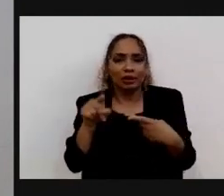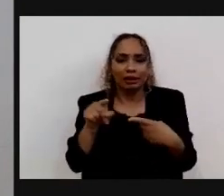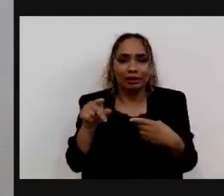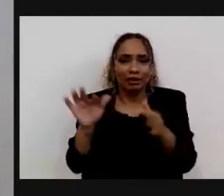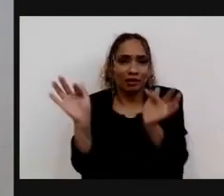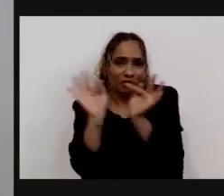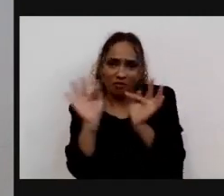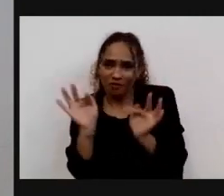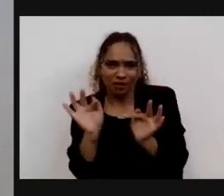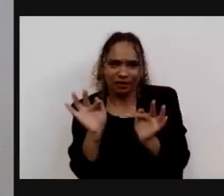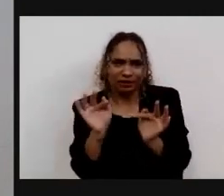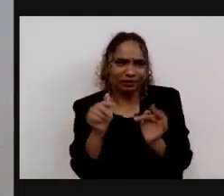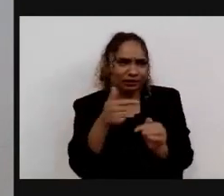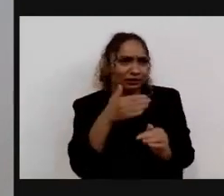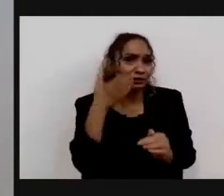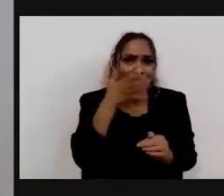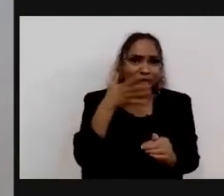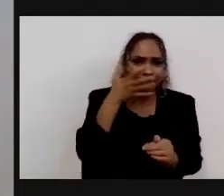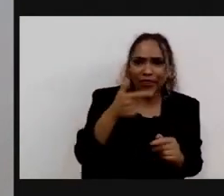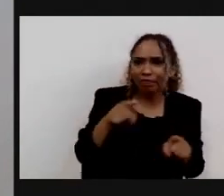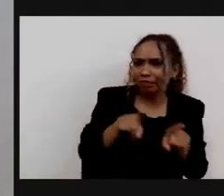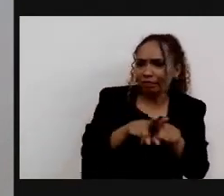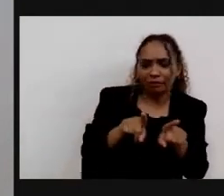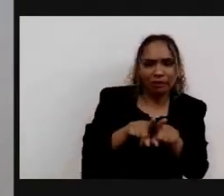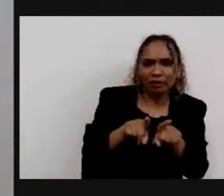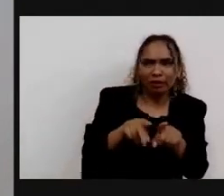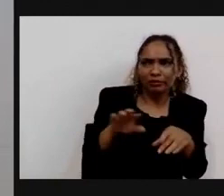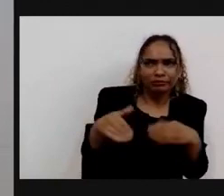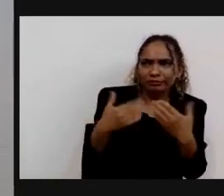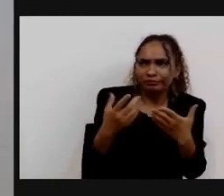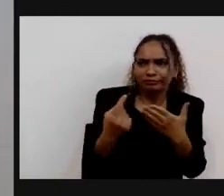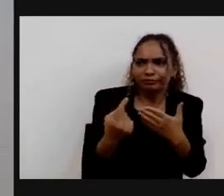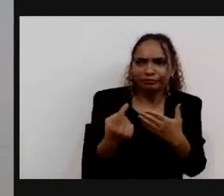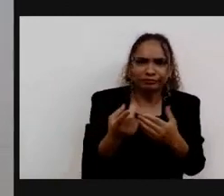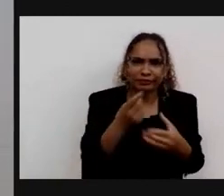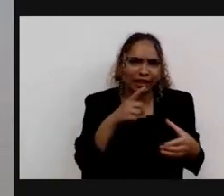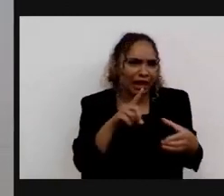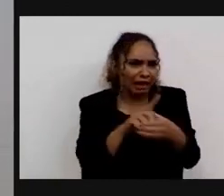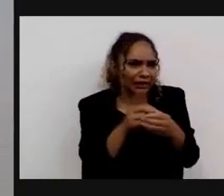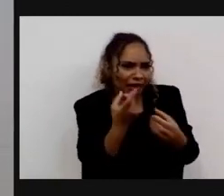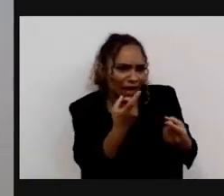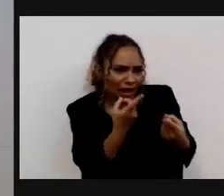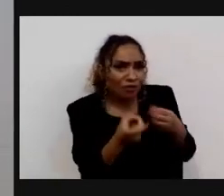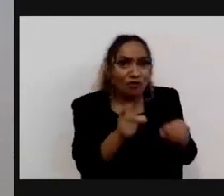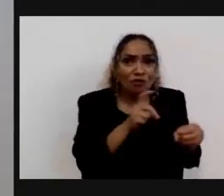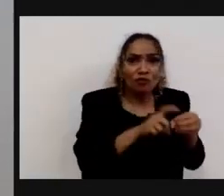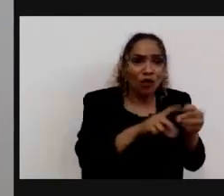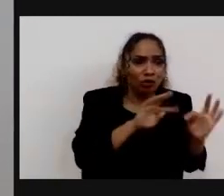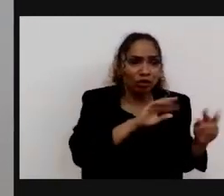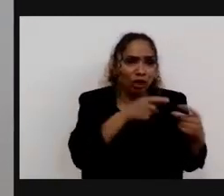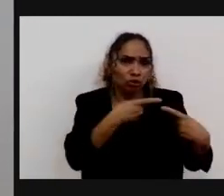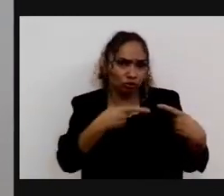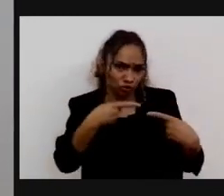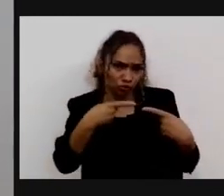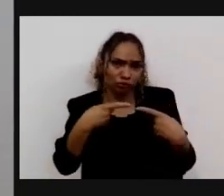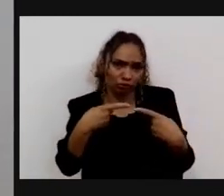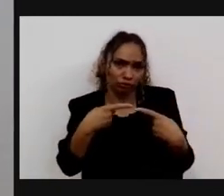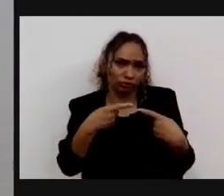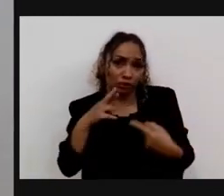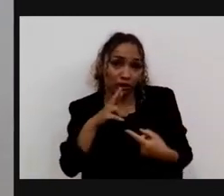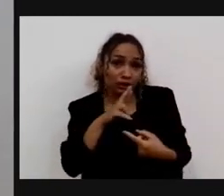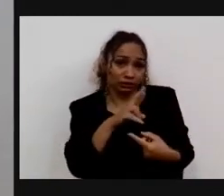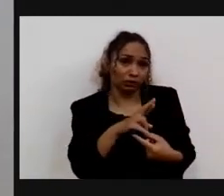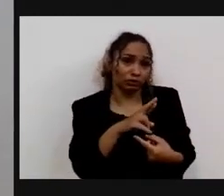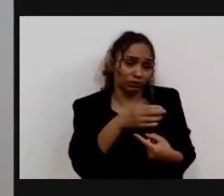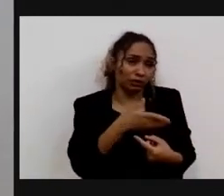feliz na discussão nem a galera também achando que entra qualquer um e retoma toda discussão Então vamos criar a